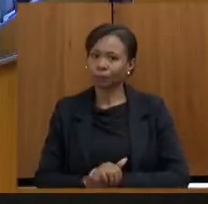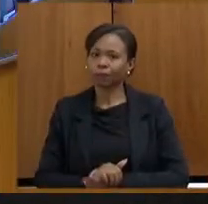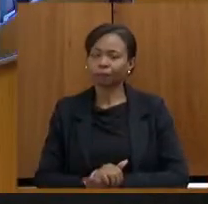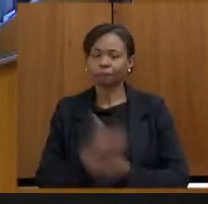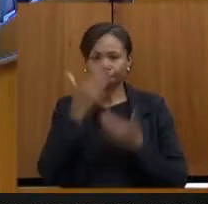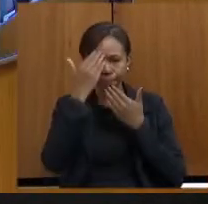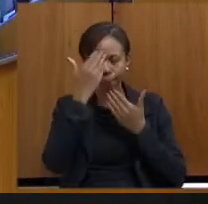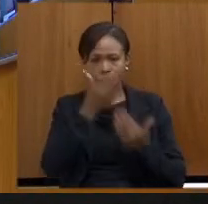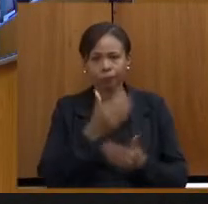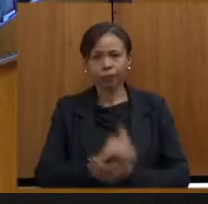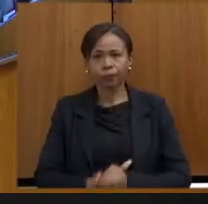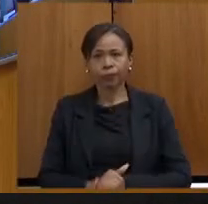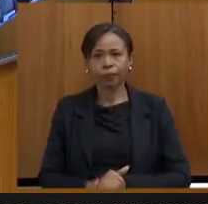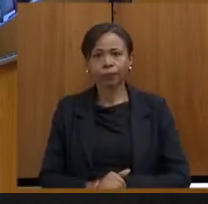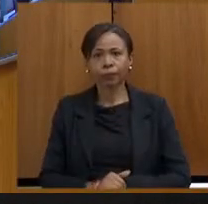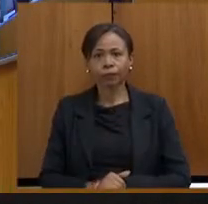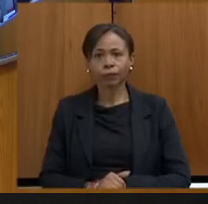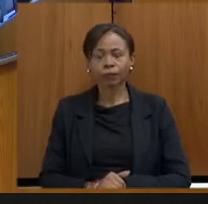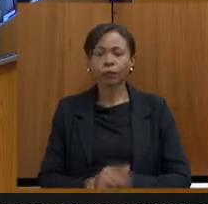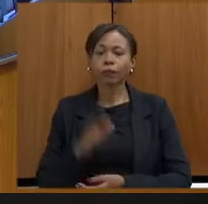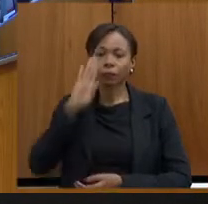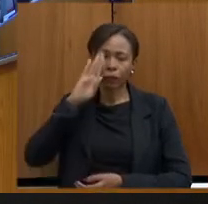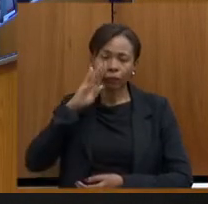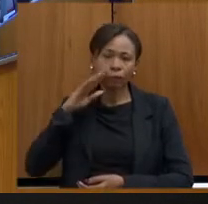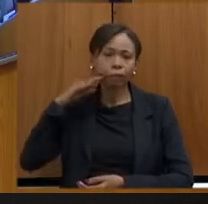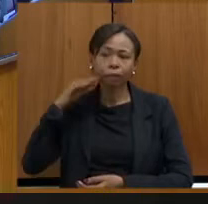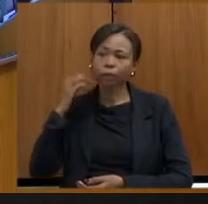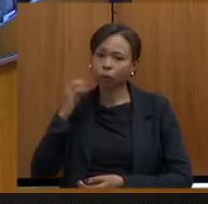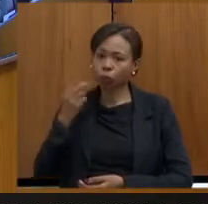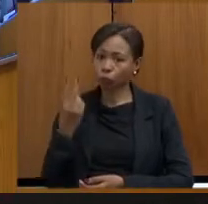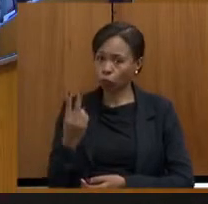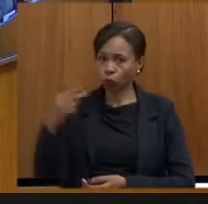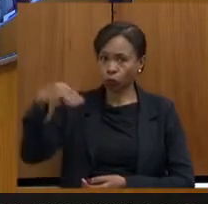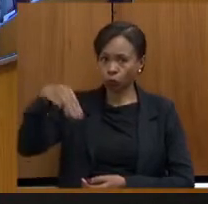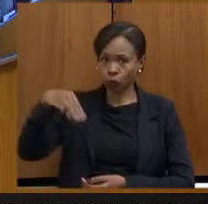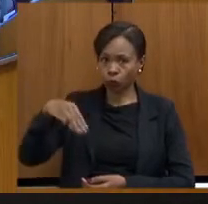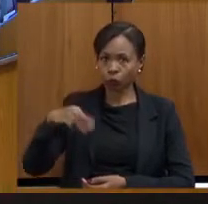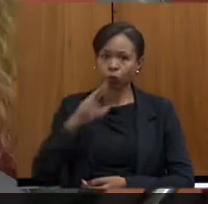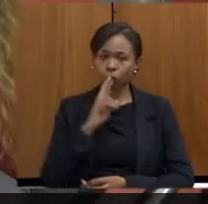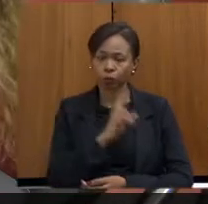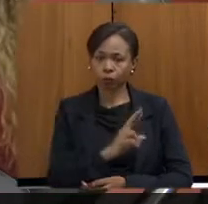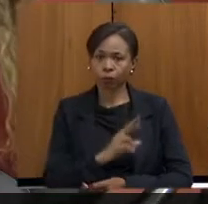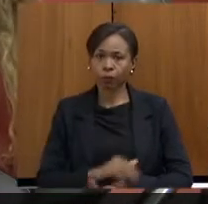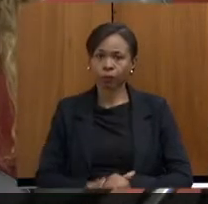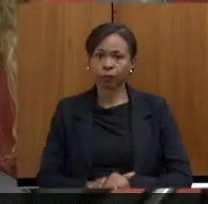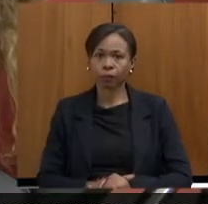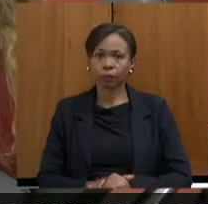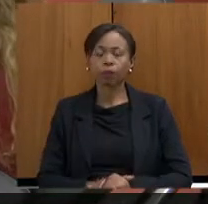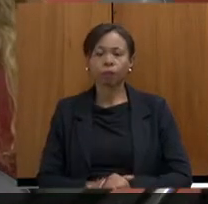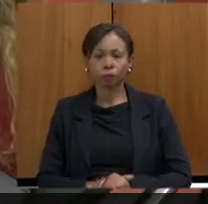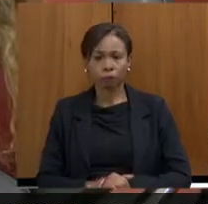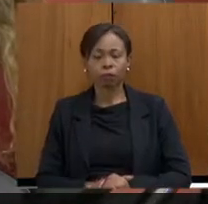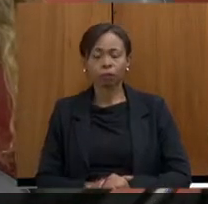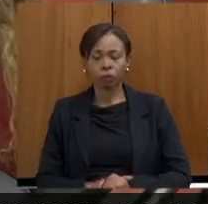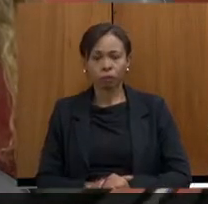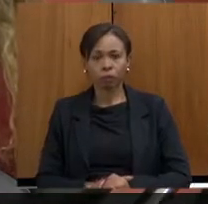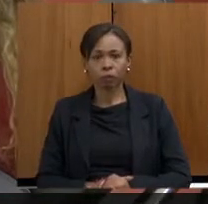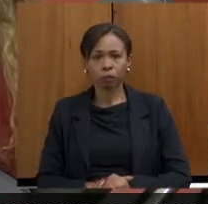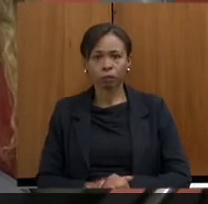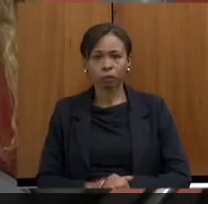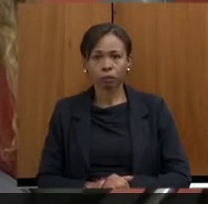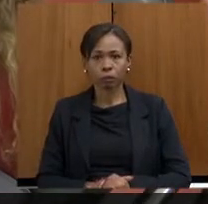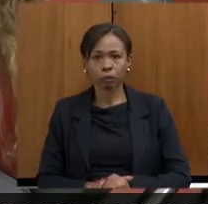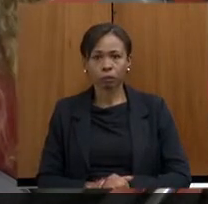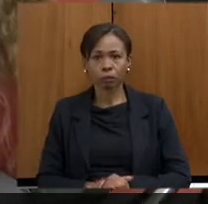Obrigada. É, deputada Beatriz Cerqueira, 2 minutos para suas considerações. É, eu não...